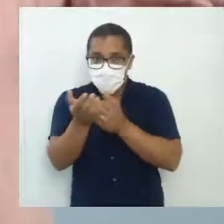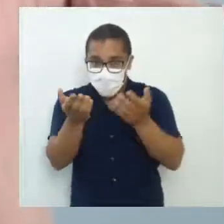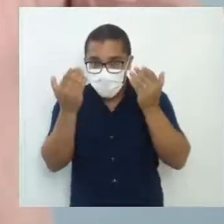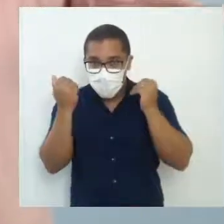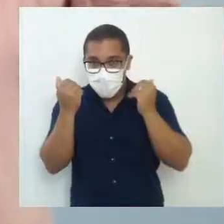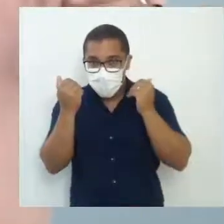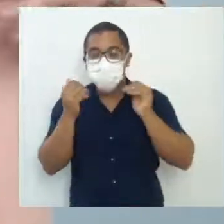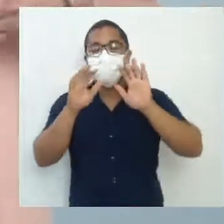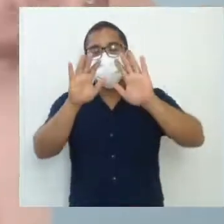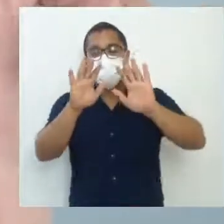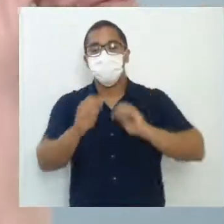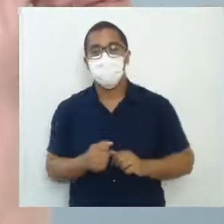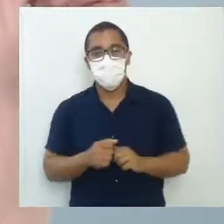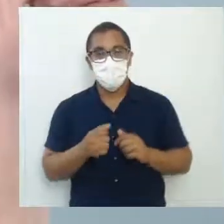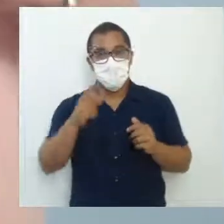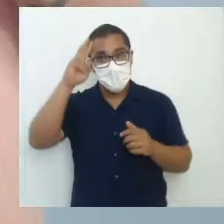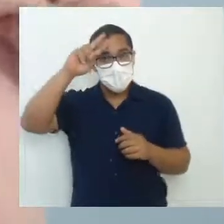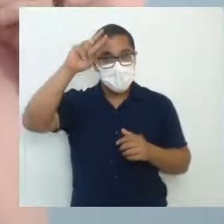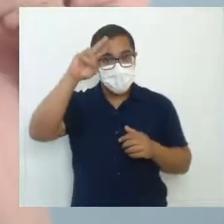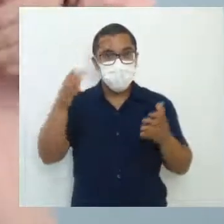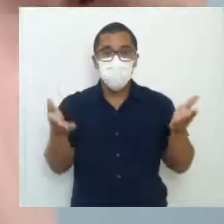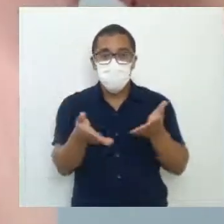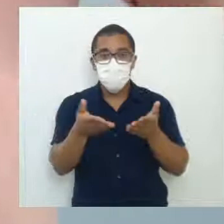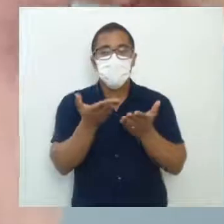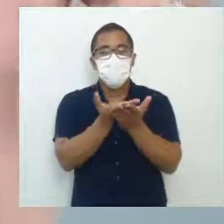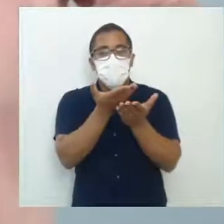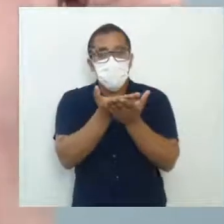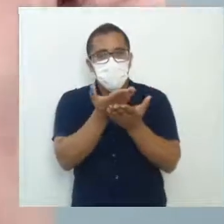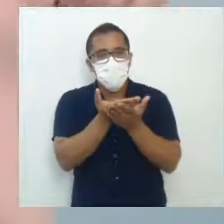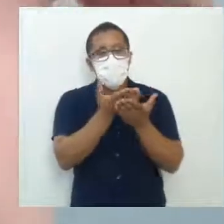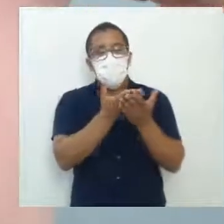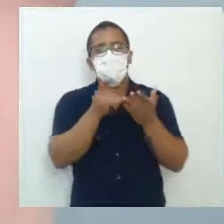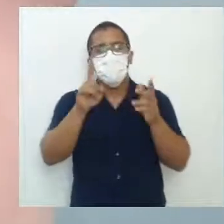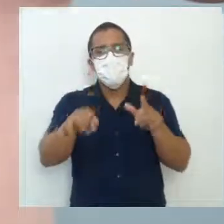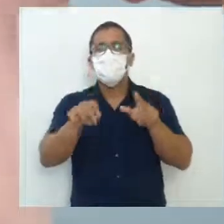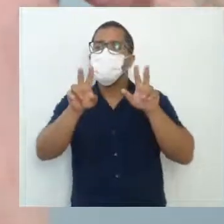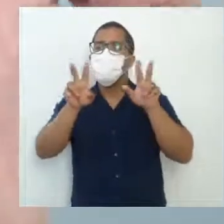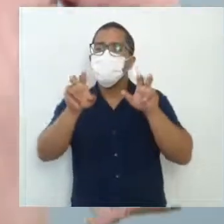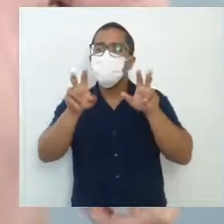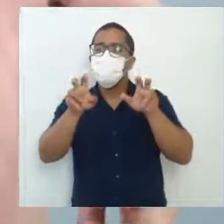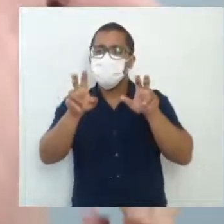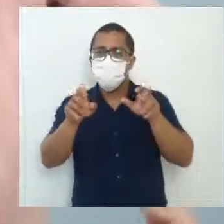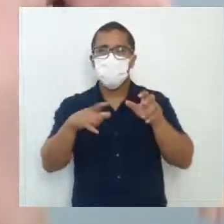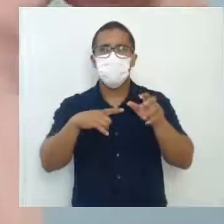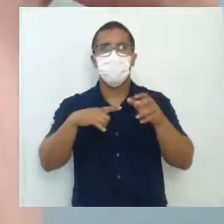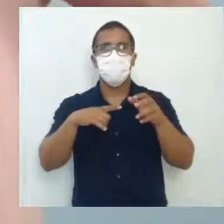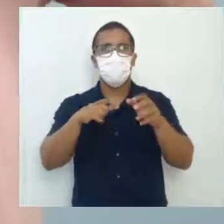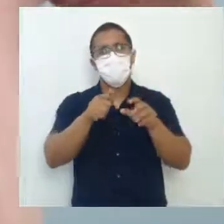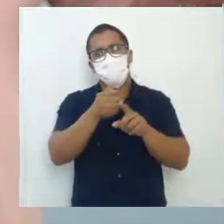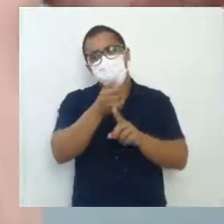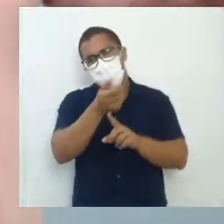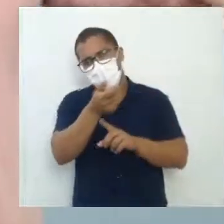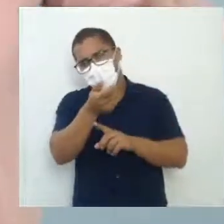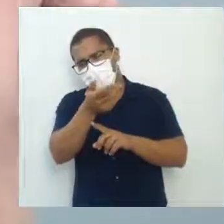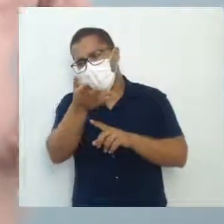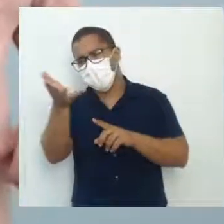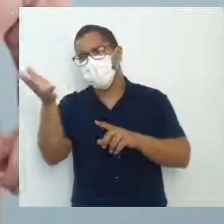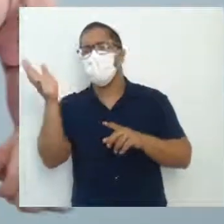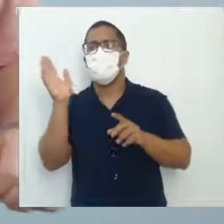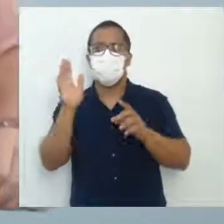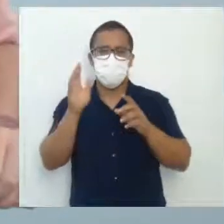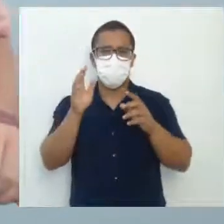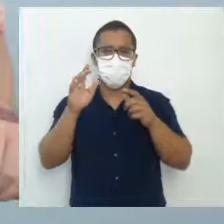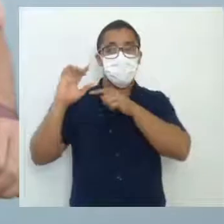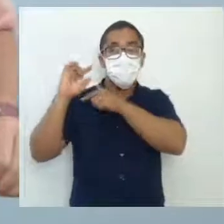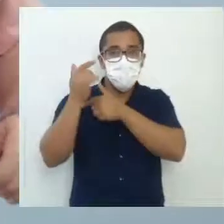lembrando sempre que a nossa série busca o quê? A pluralidade, o respeito a todas as